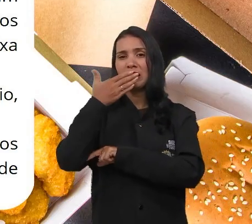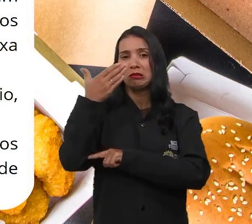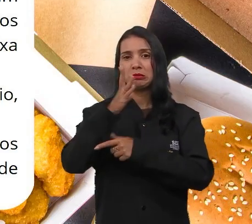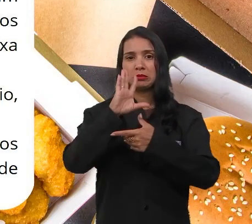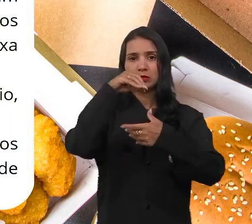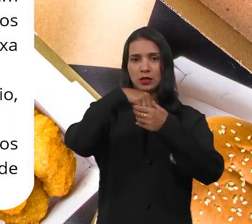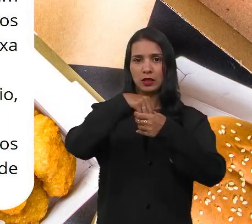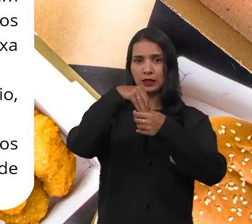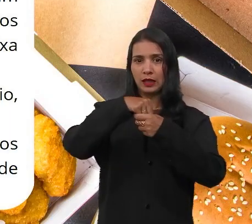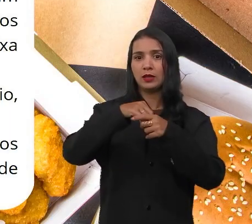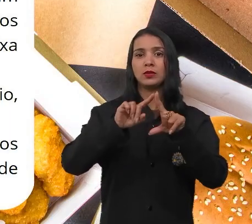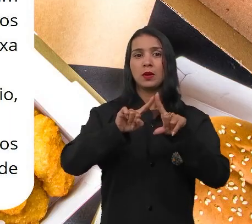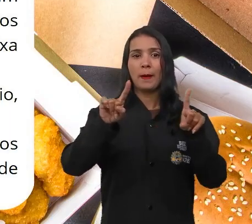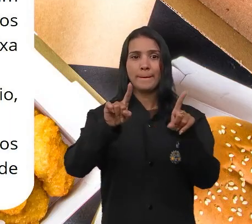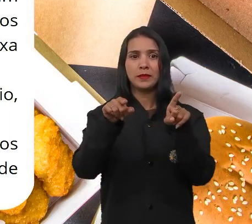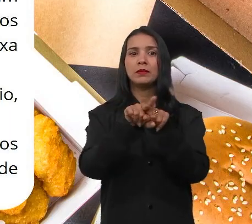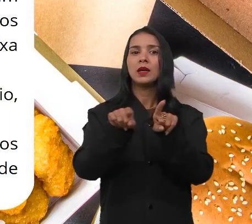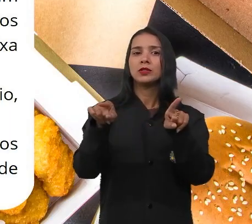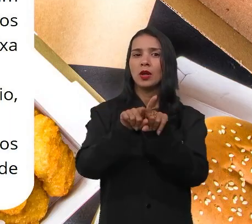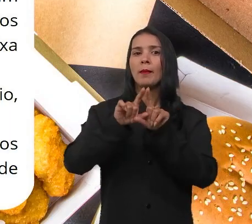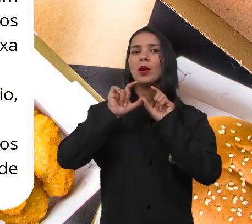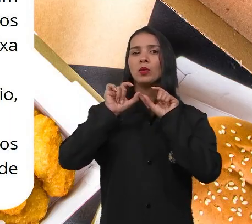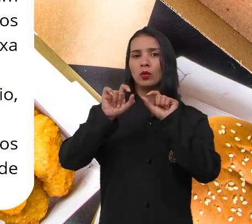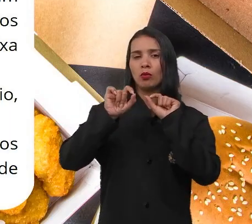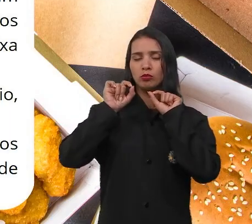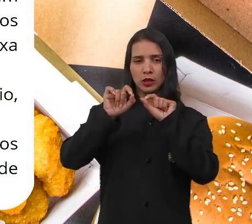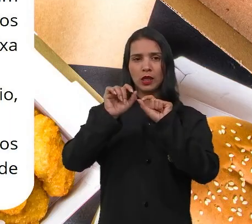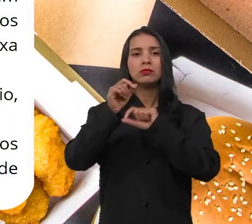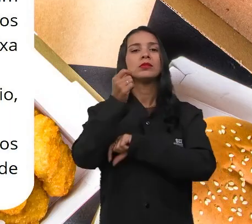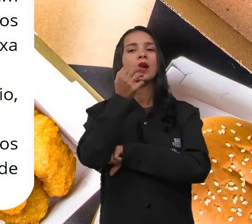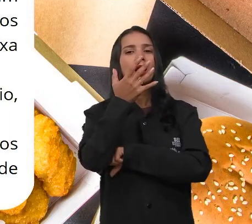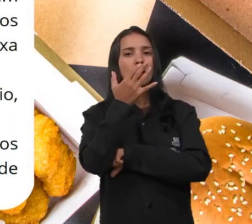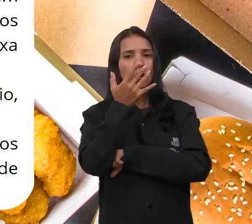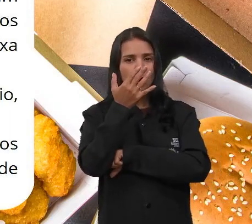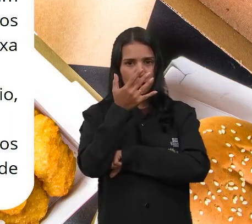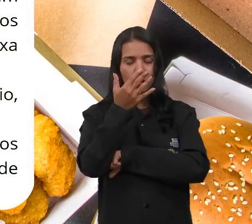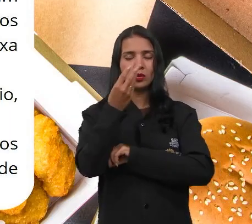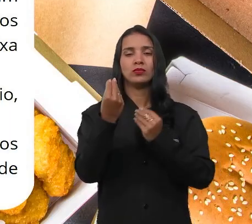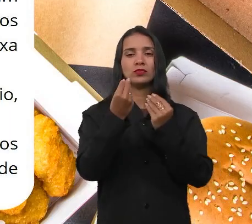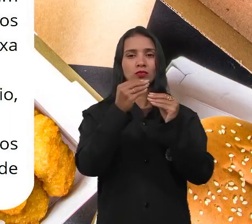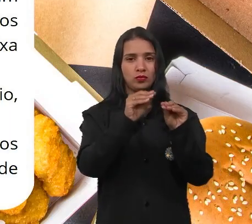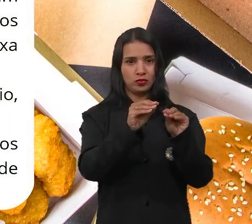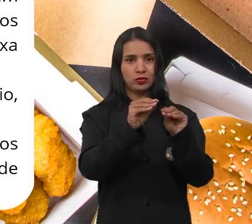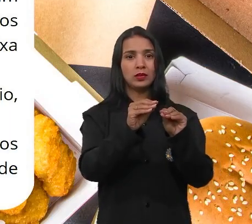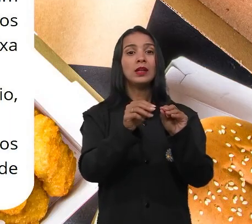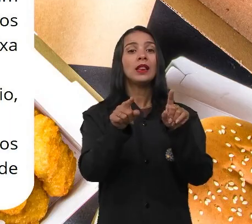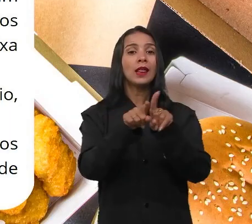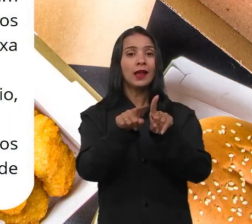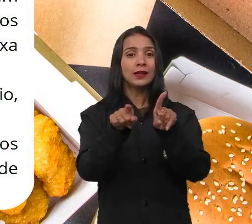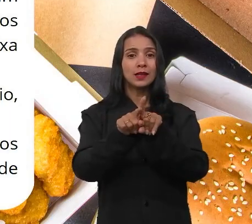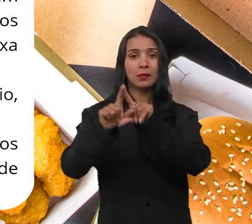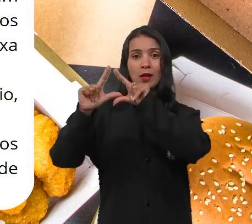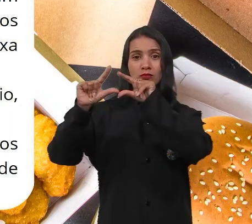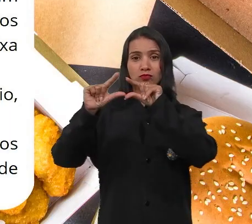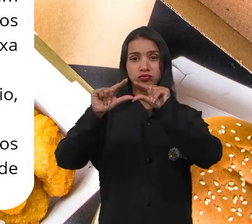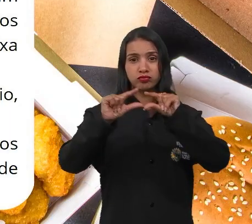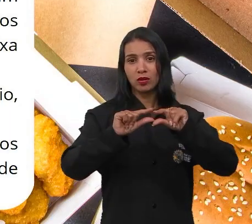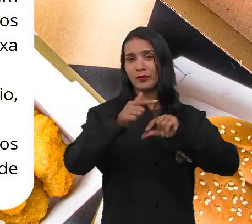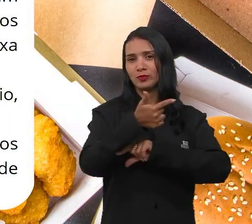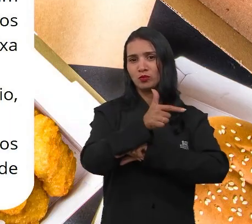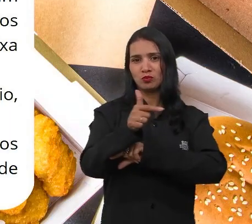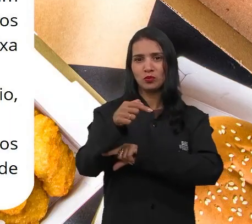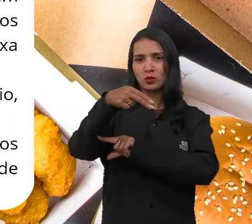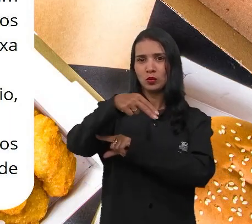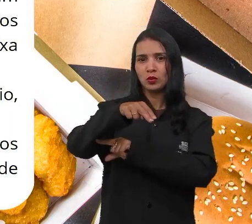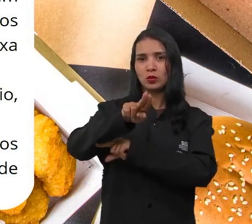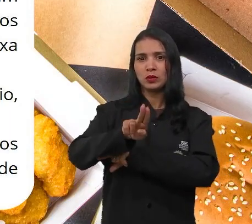como aromatizantes e glutamato monossódico, além de favorecerem a baixa densidade nutricional. Ó, essa daqui